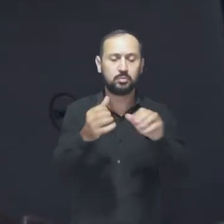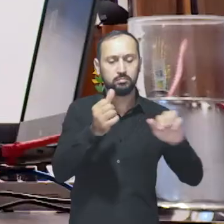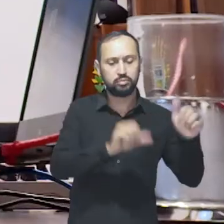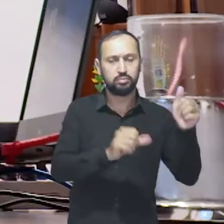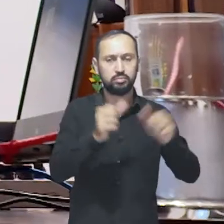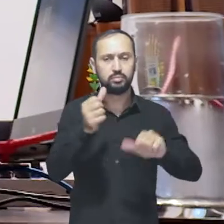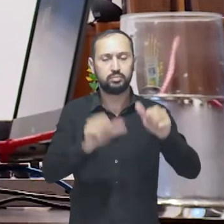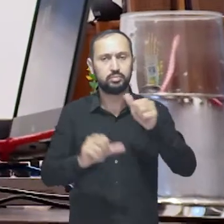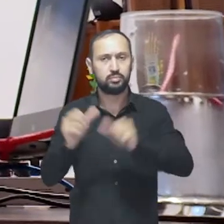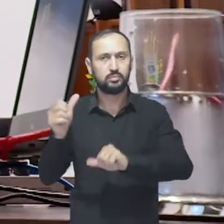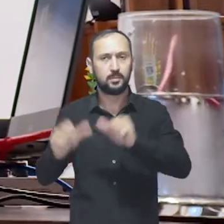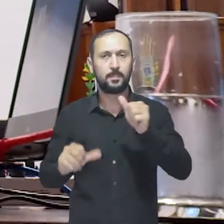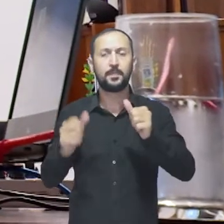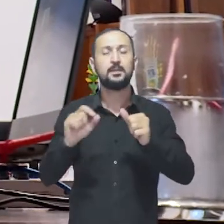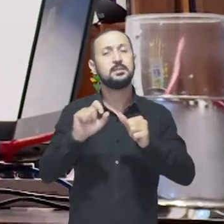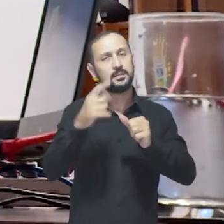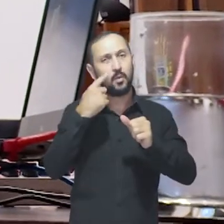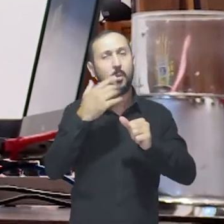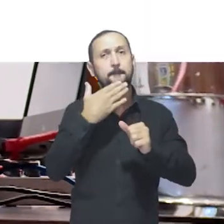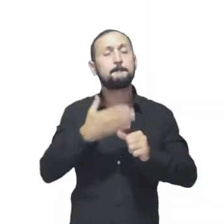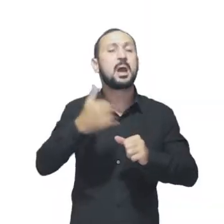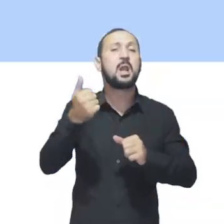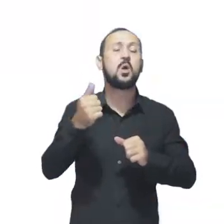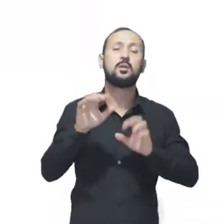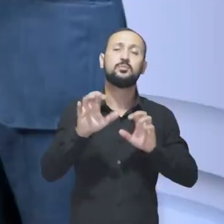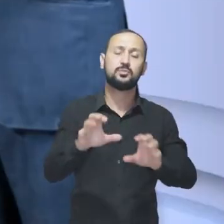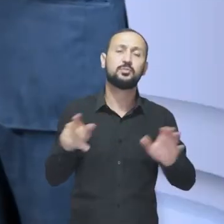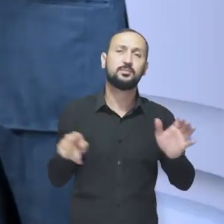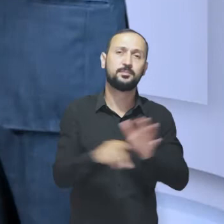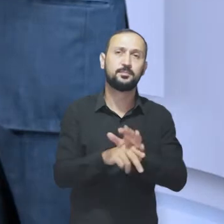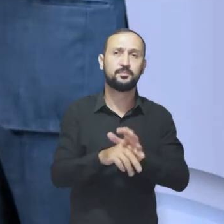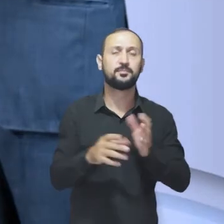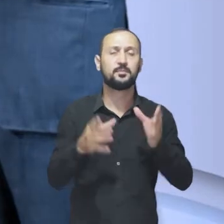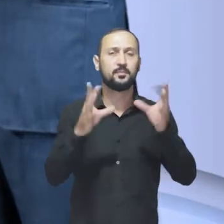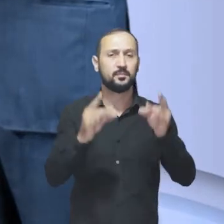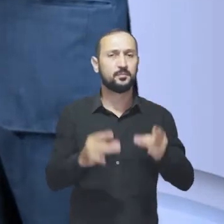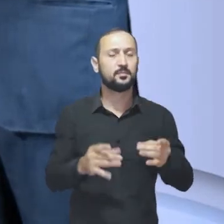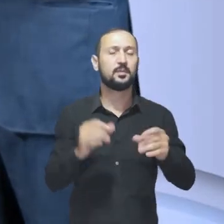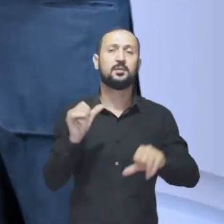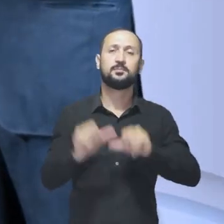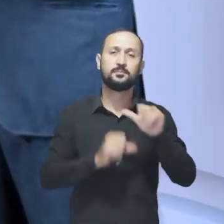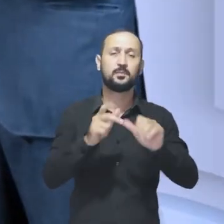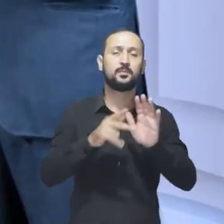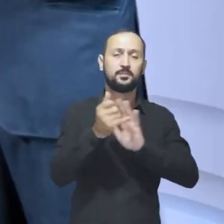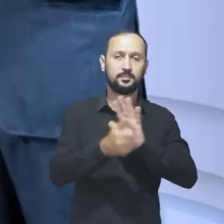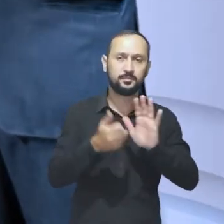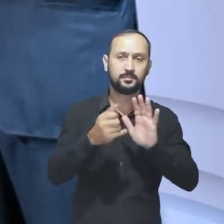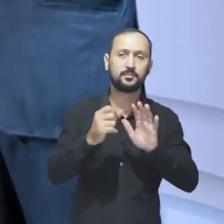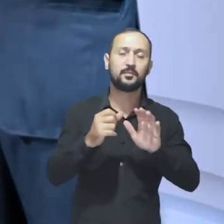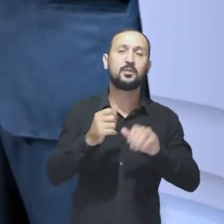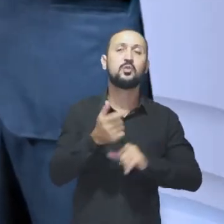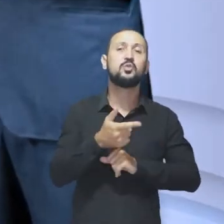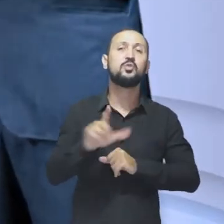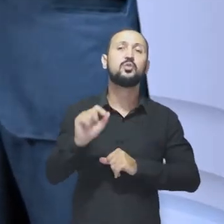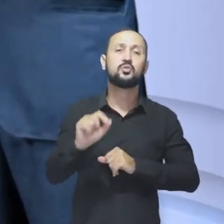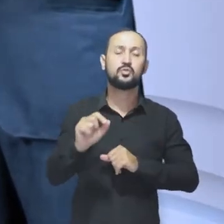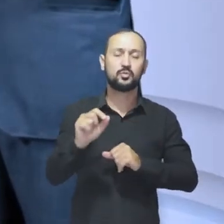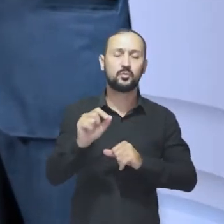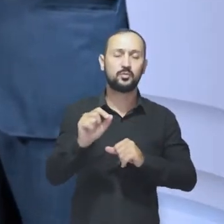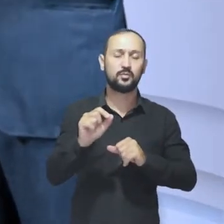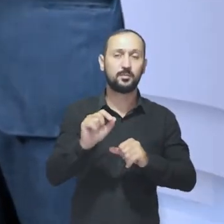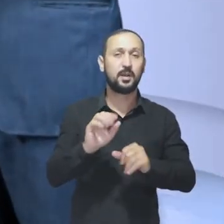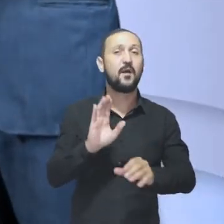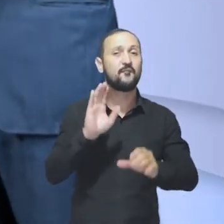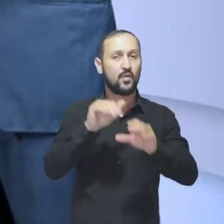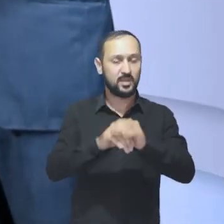na chamada segunda votação. E aí então o texto está muito próximo de se tornar lei, né? Porque uma vez aprovado em